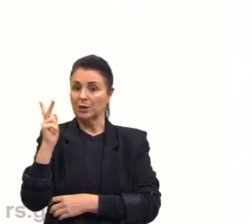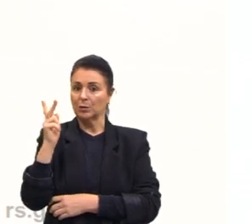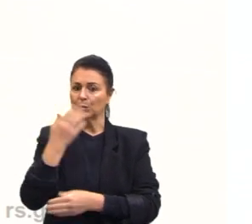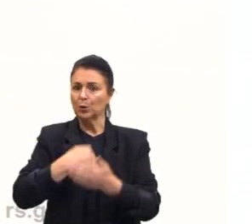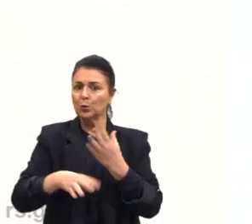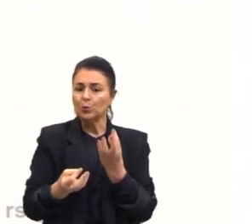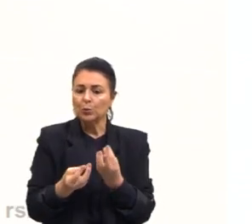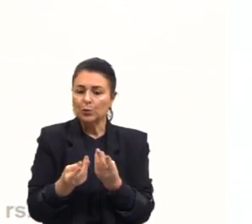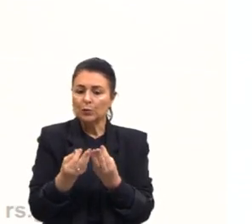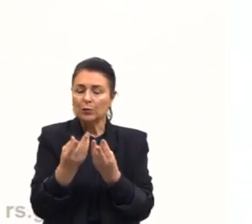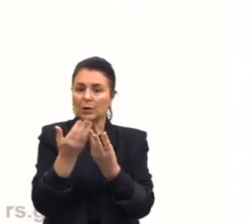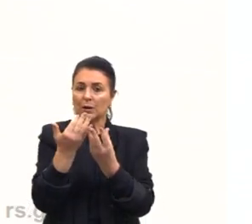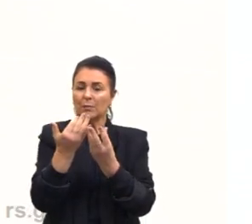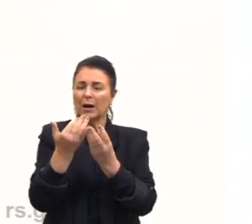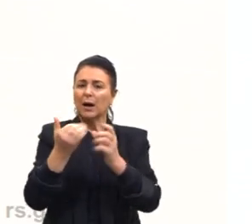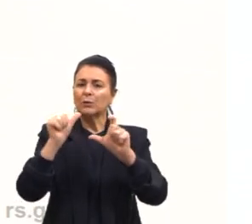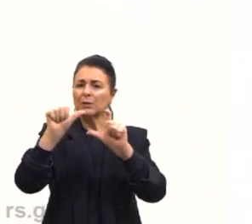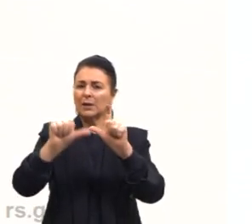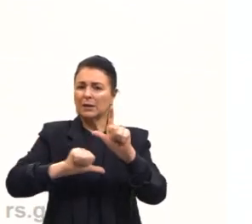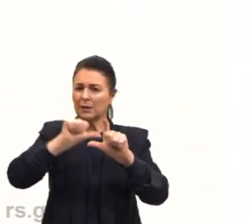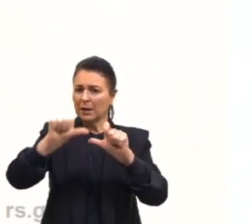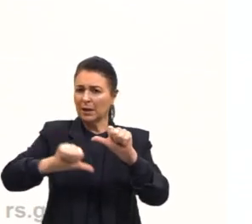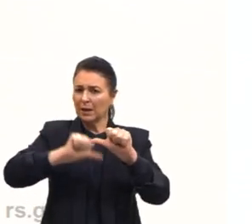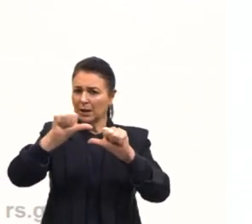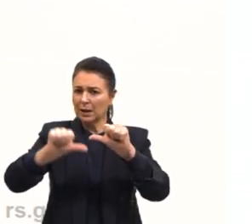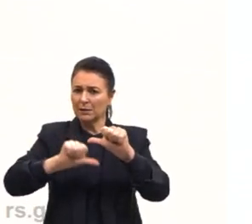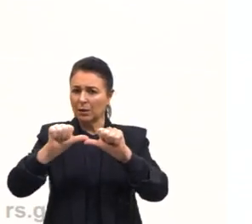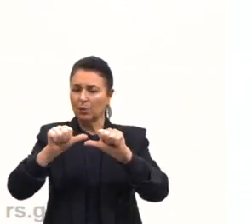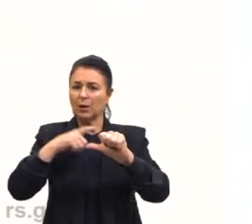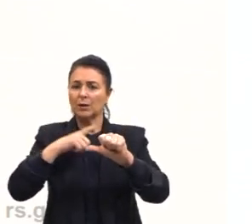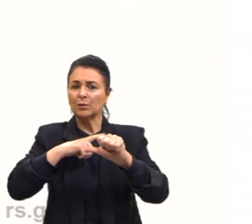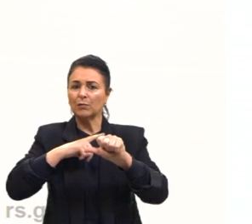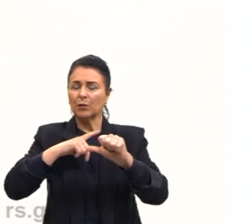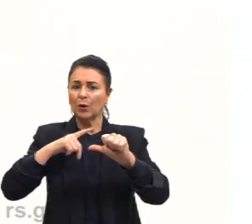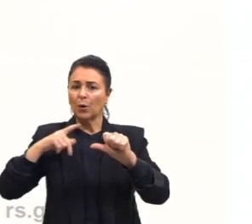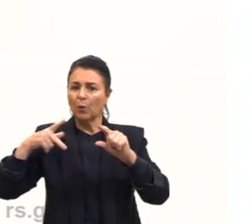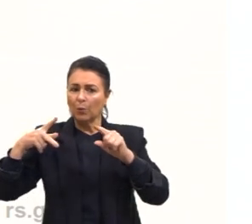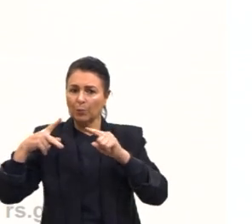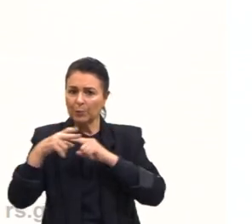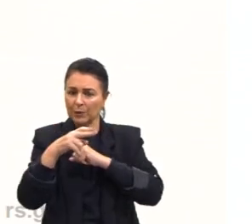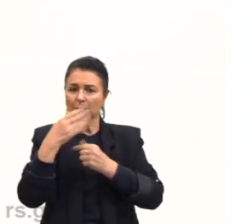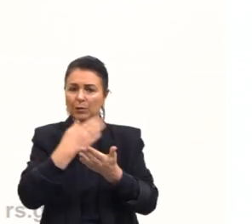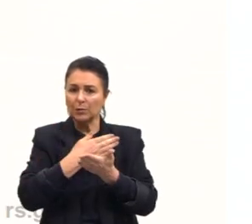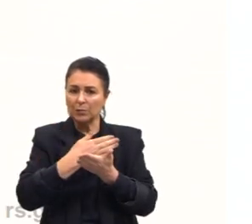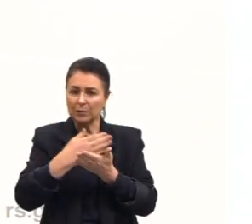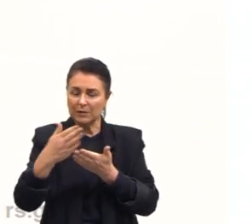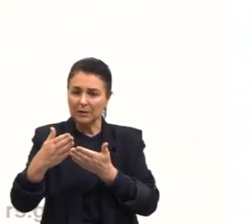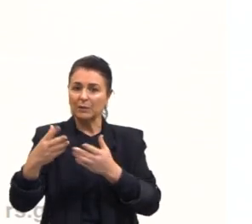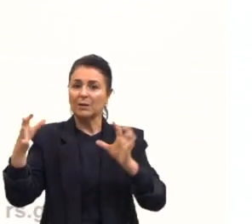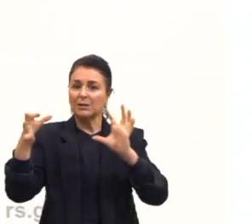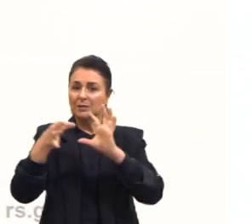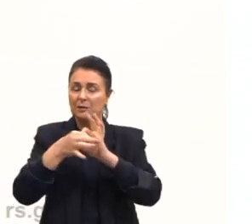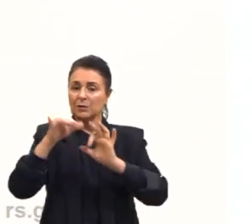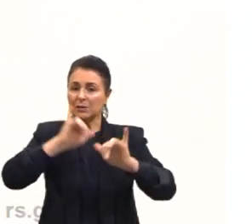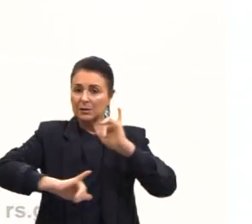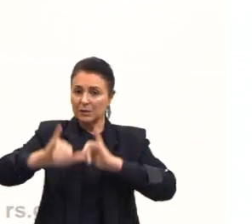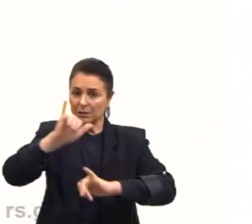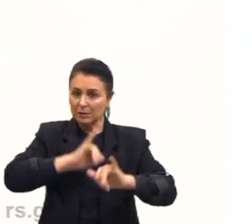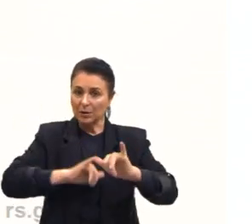queimado nessa reação são rompidas e formadas as ligações químicas que envolvem as energias